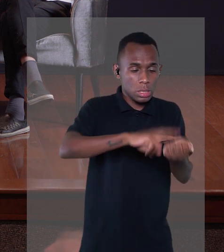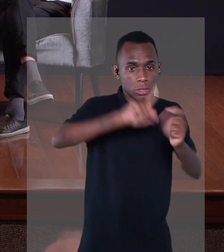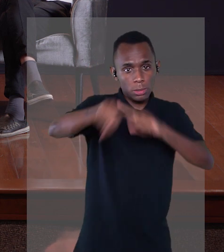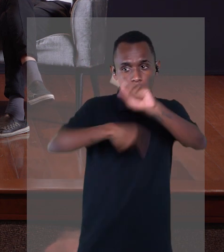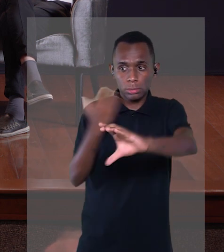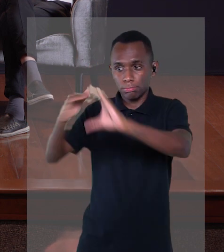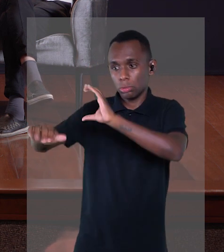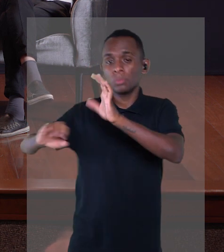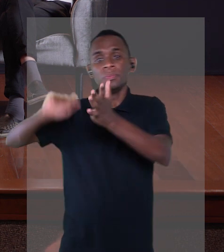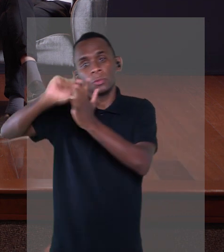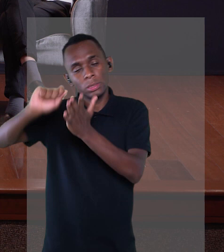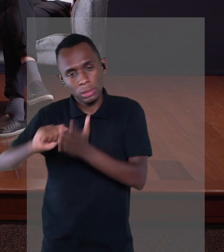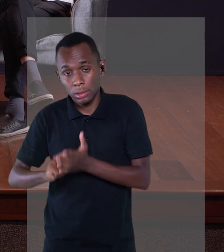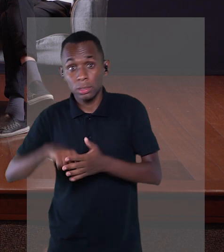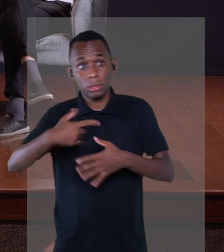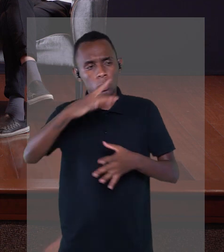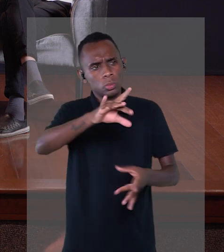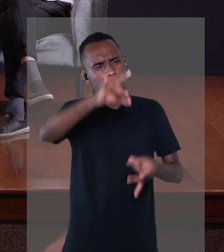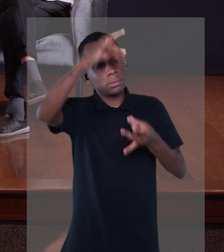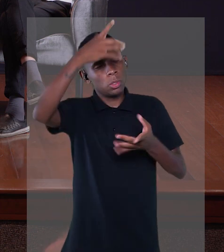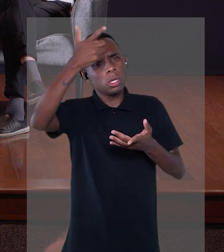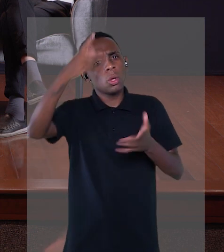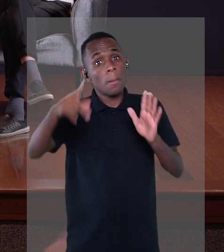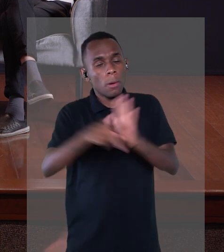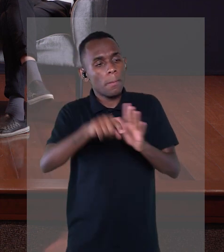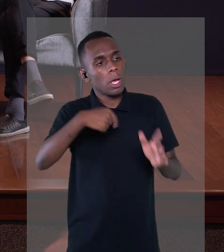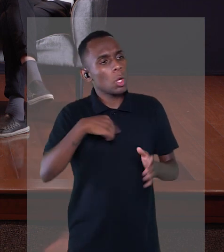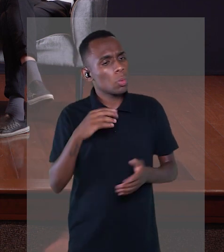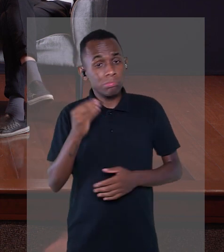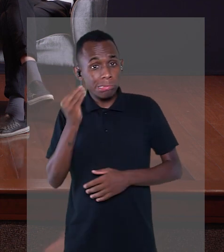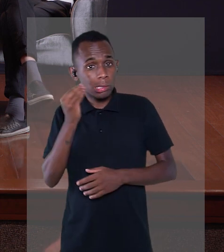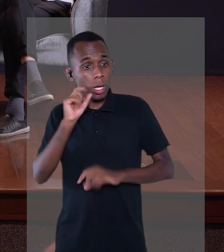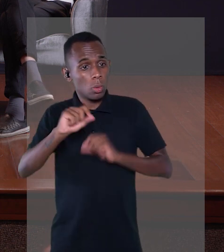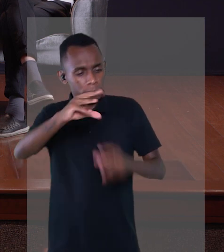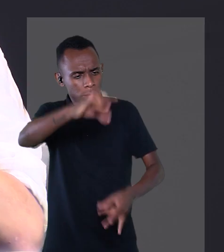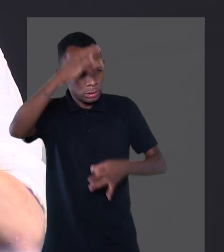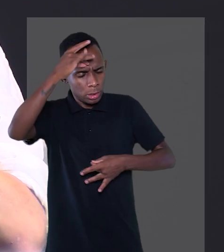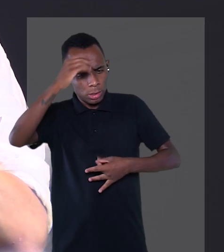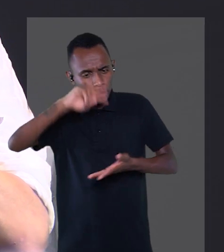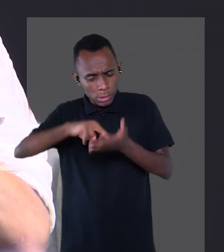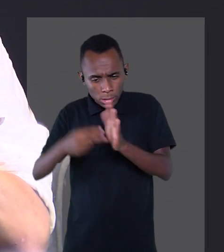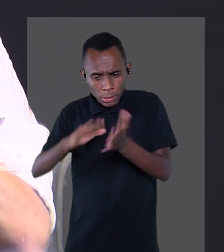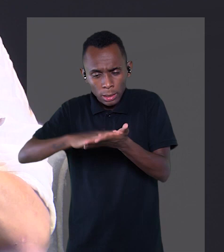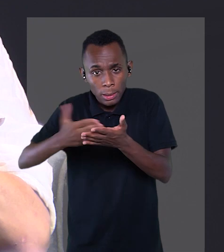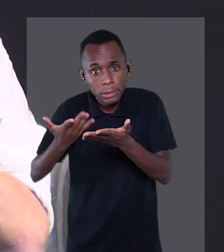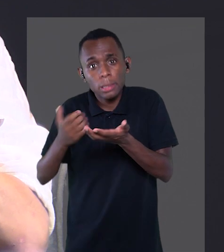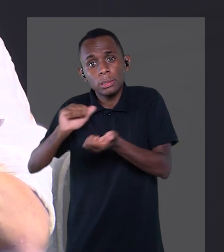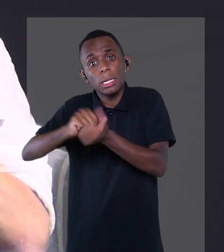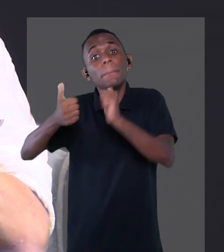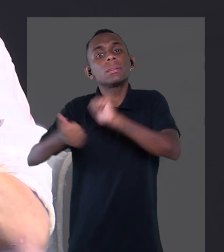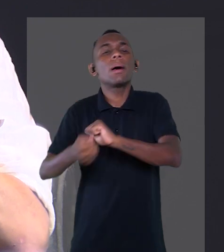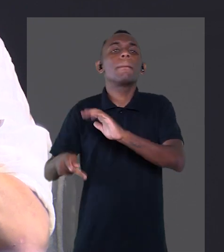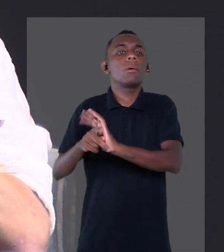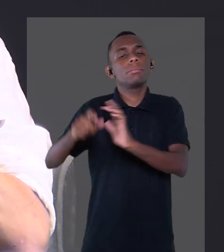da música já vinha pronto, né? E o meu trabalho era tentar traduzir aquilo em palavras. E